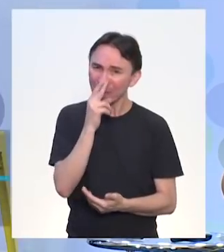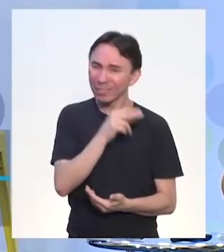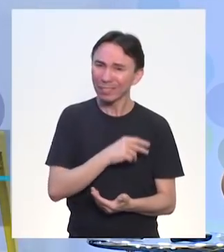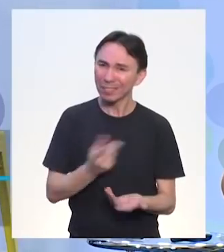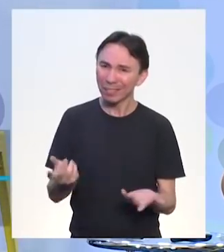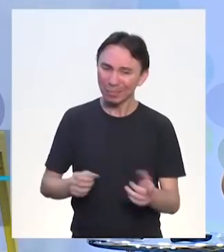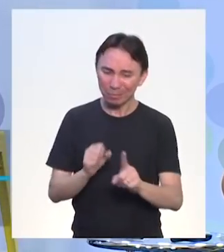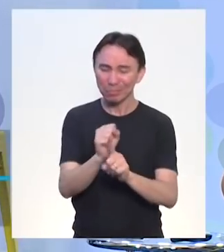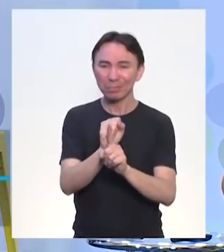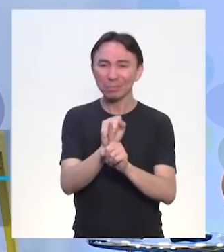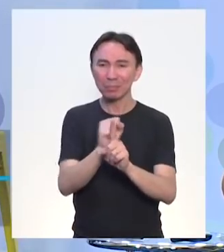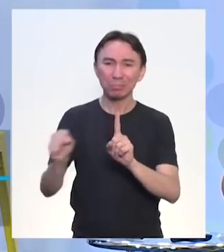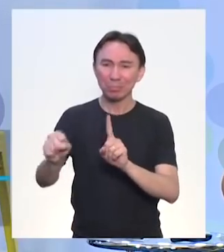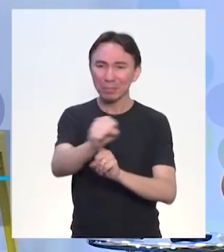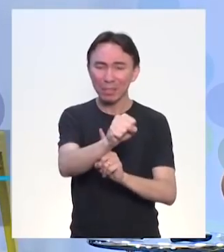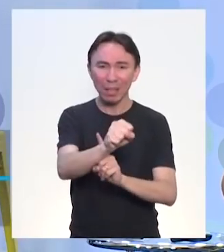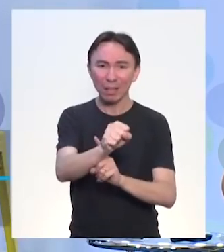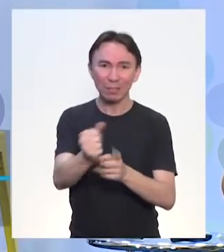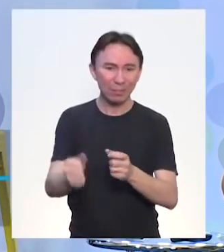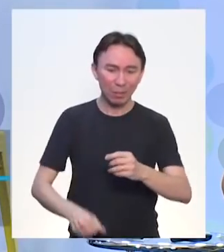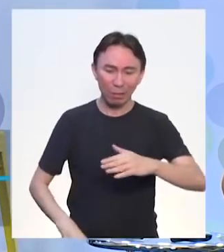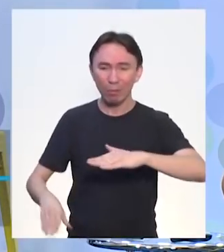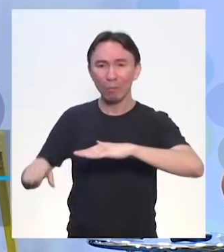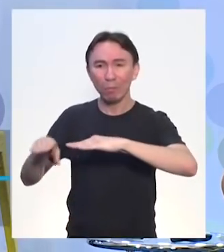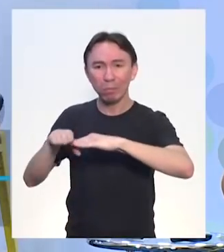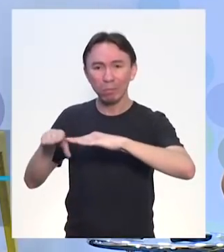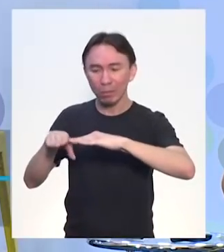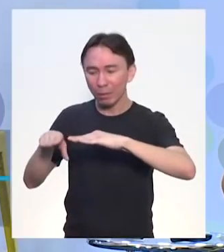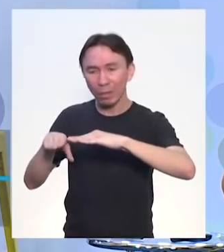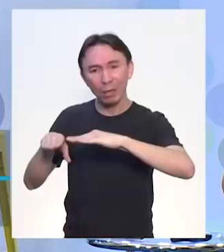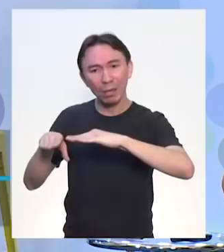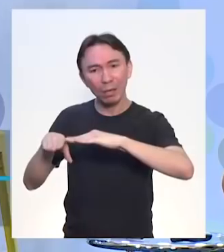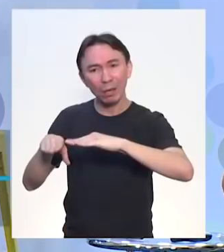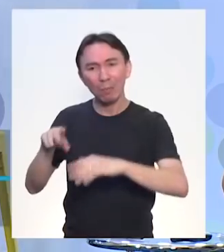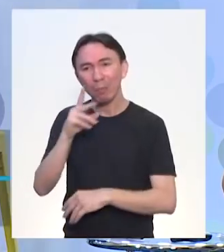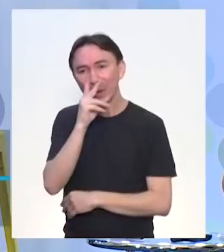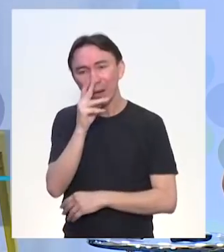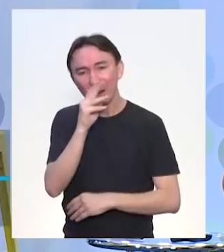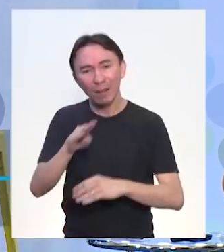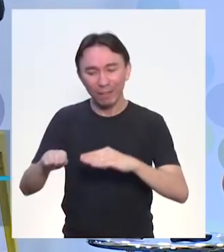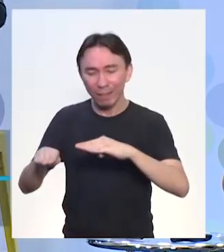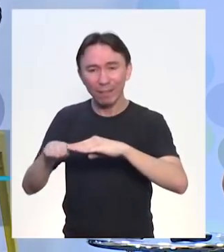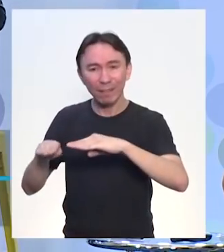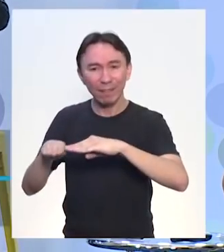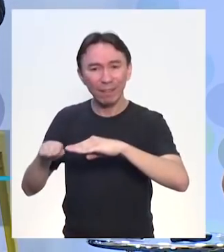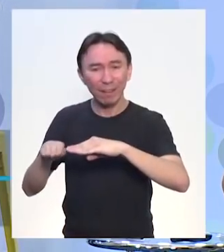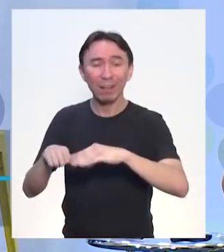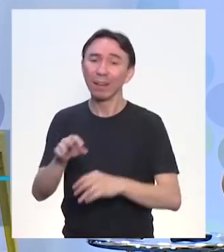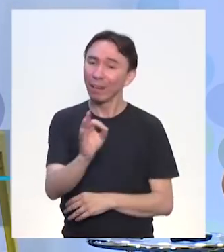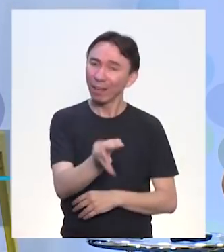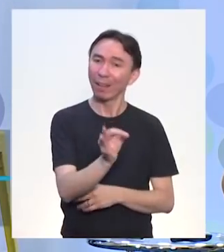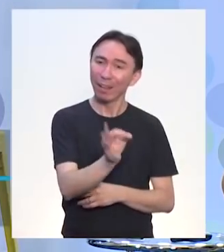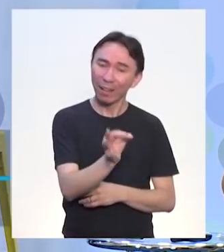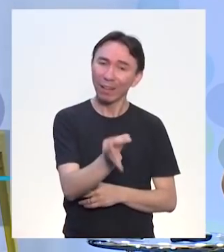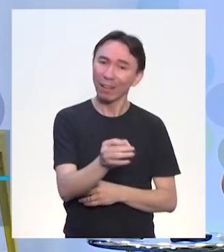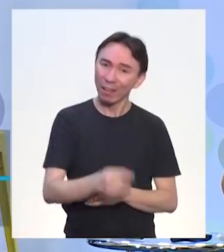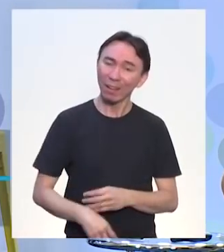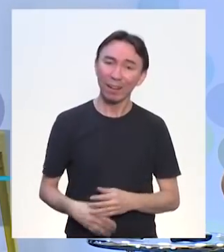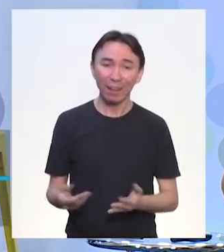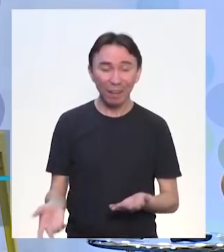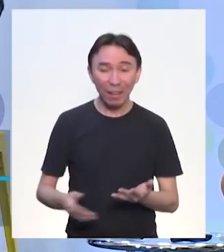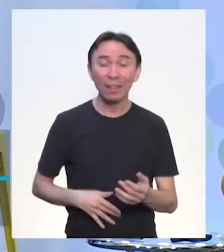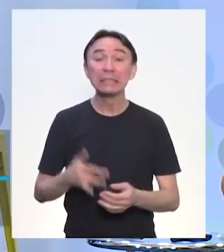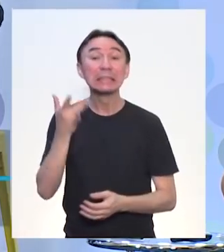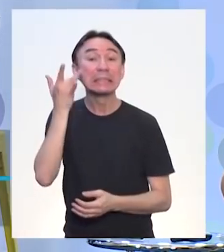contemporânea, hein? Pois é. Essa sociedade contemporânea, mostrada pela estética do cinema, vai deixar as pessoas mais